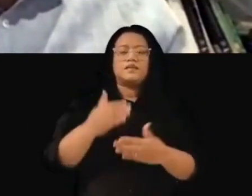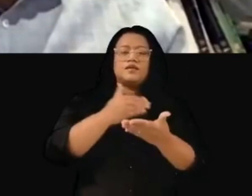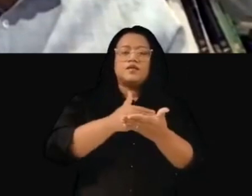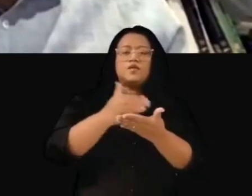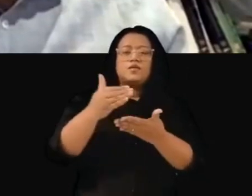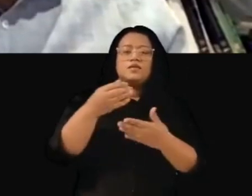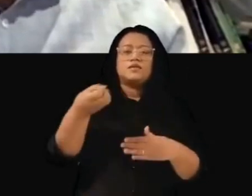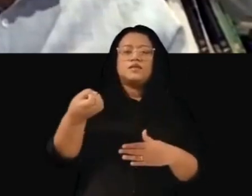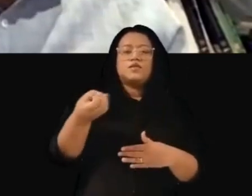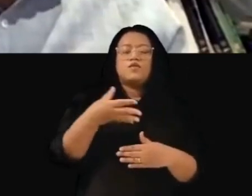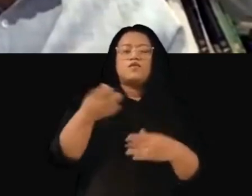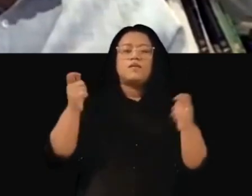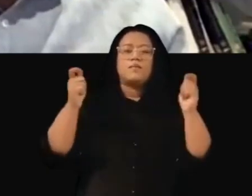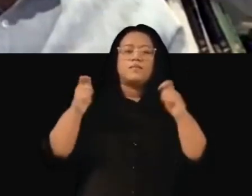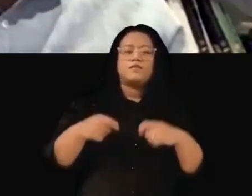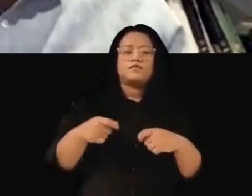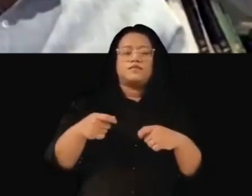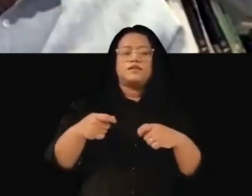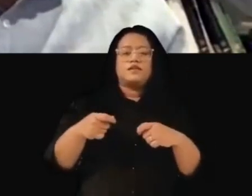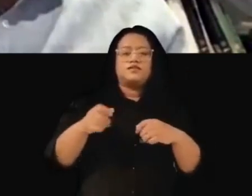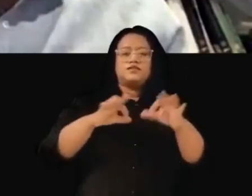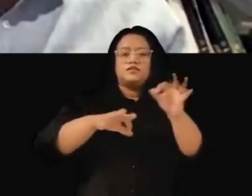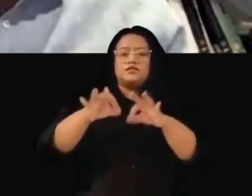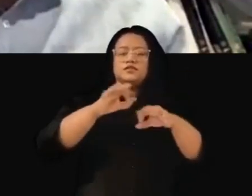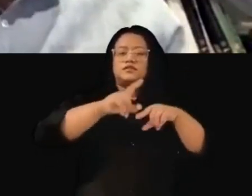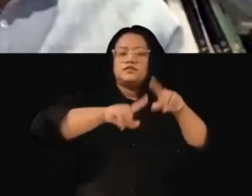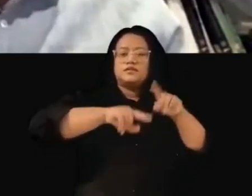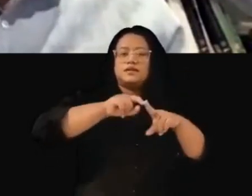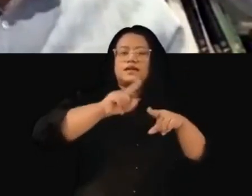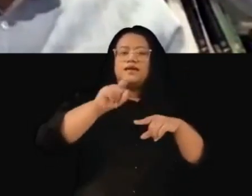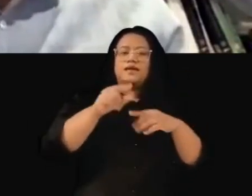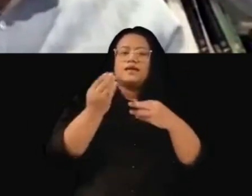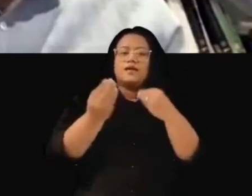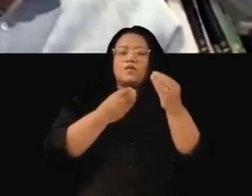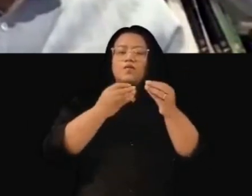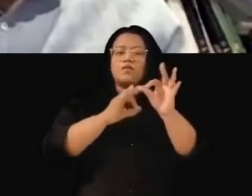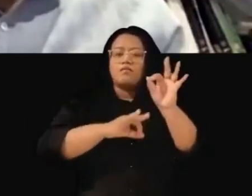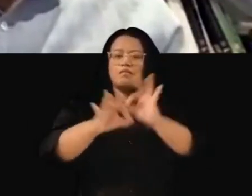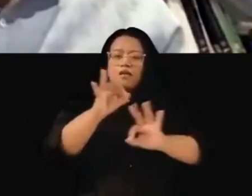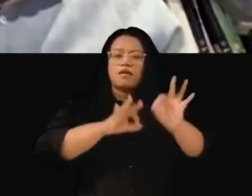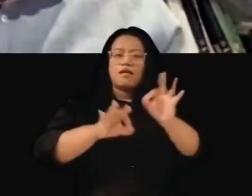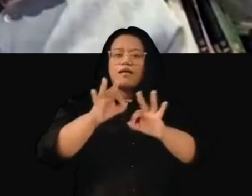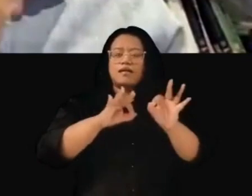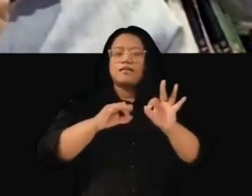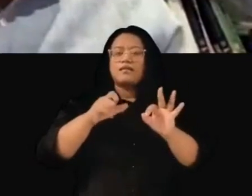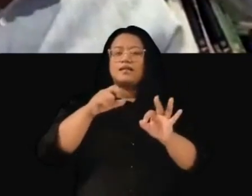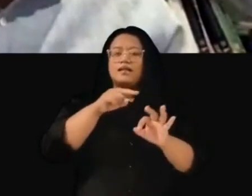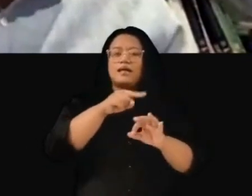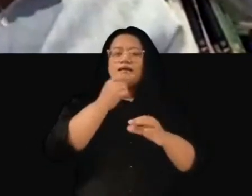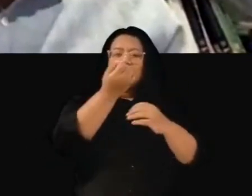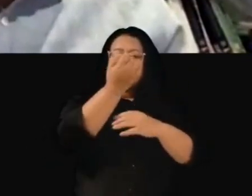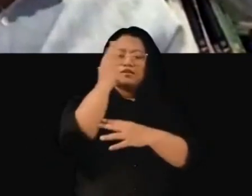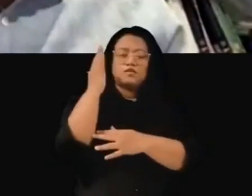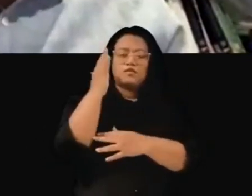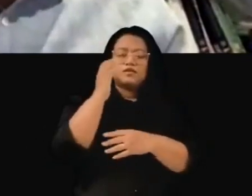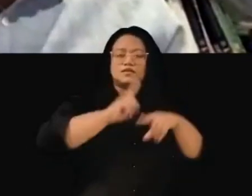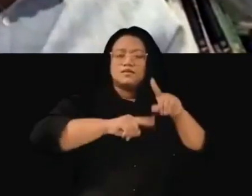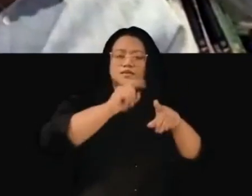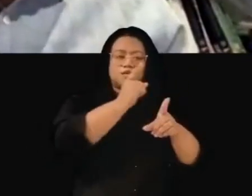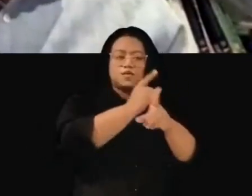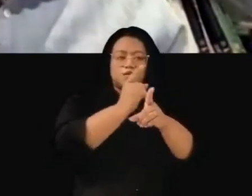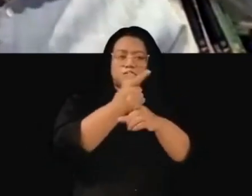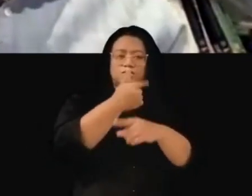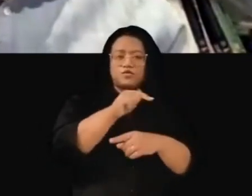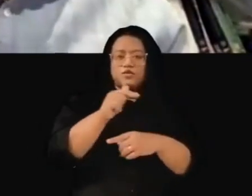possibilidade de reprodução dessa base material, construindo materiais que não havia na natureza. E acho que o exemplo que eu